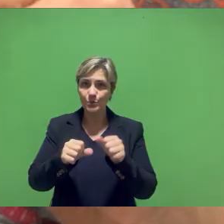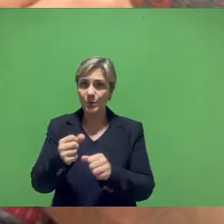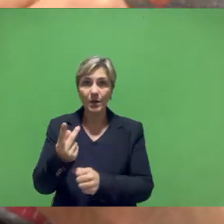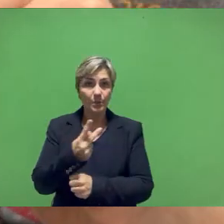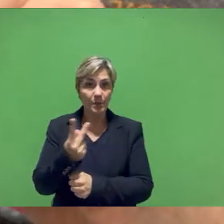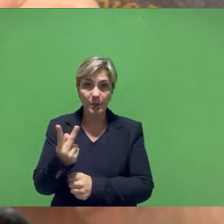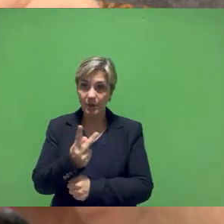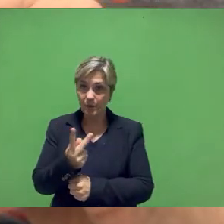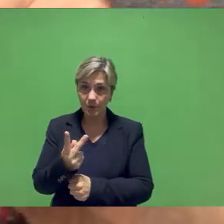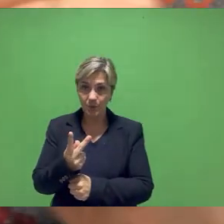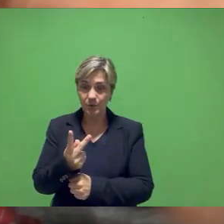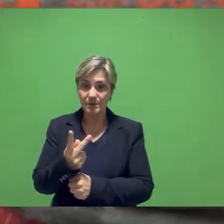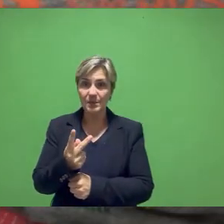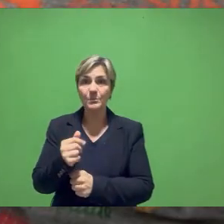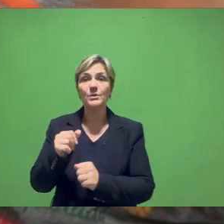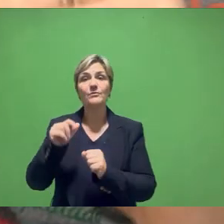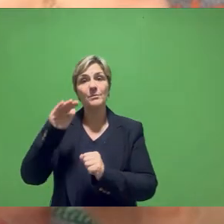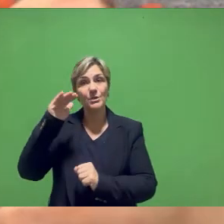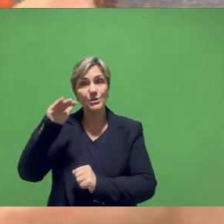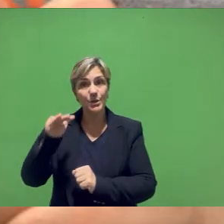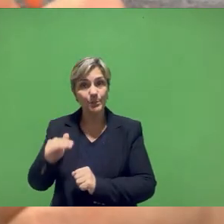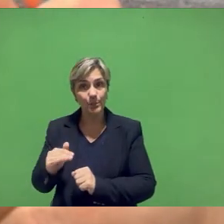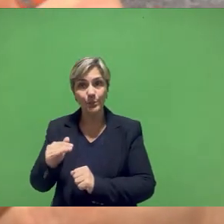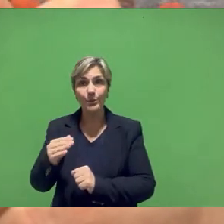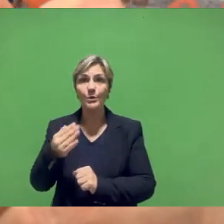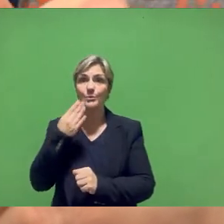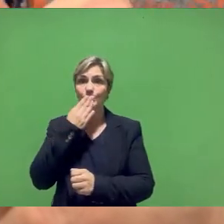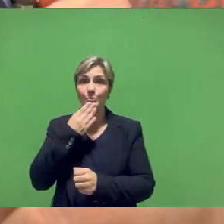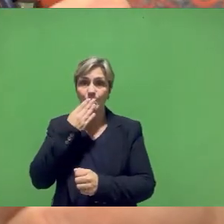outra, né? Que vai baixar demais a glicose.